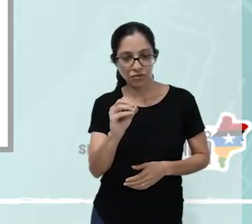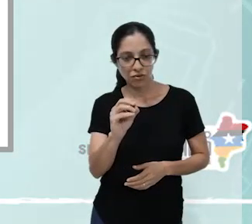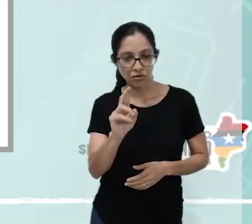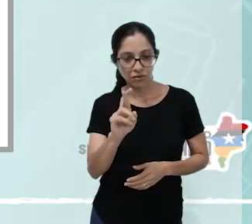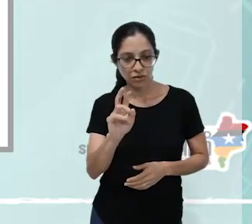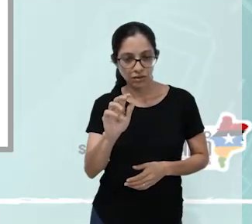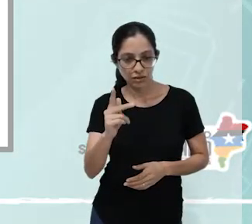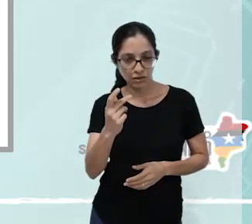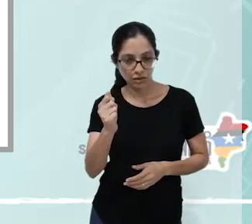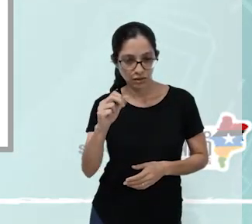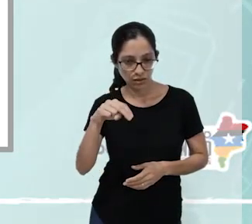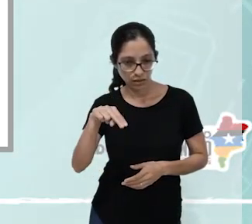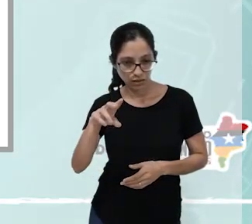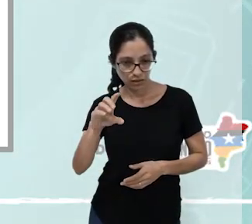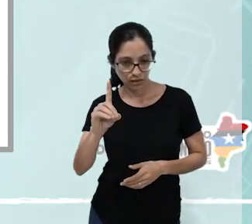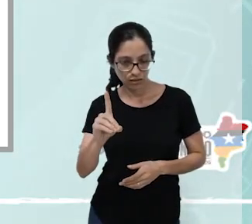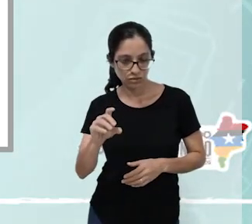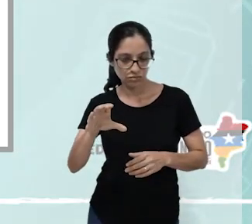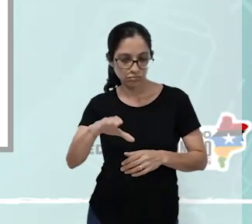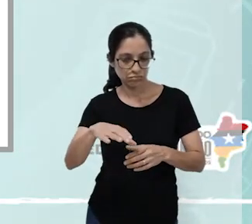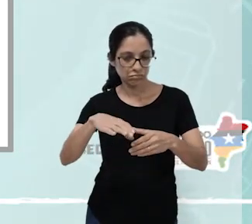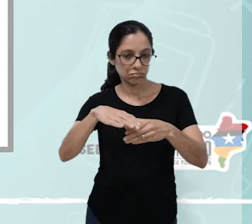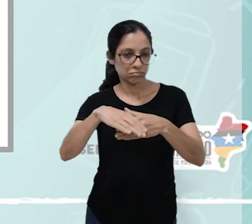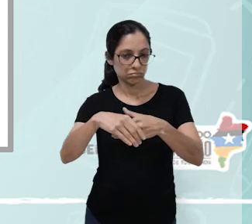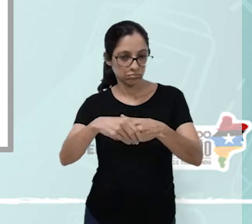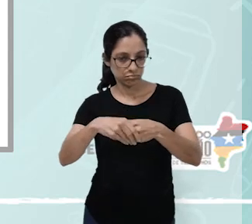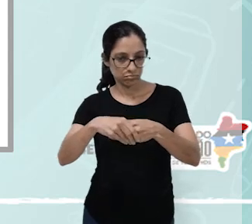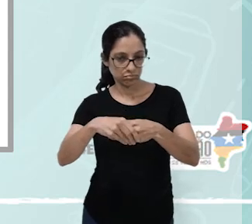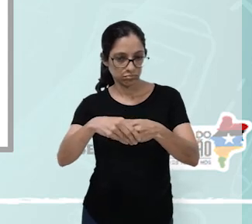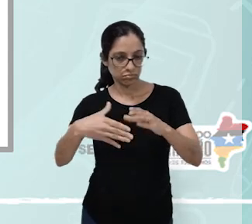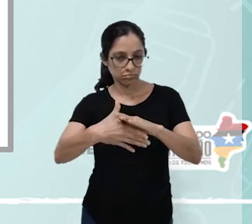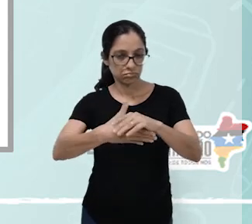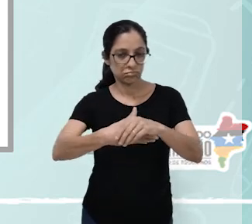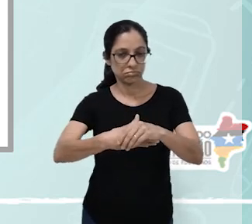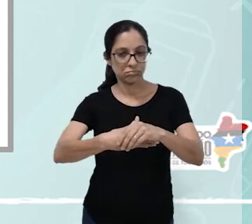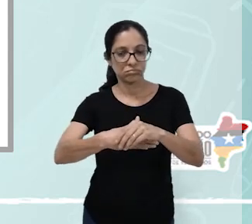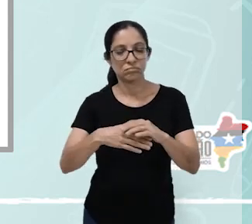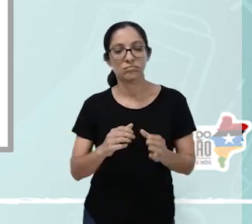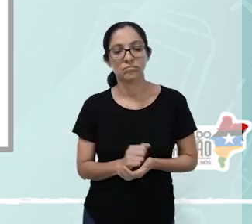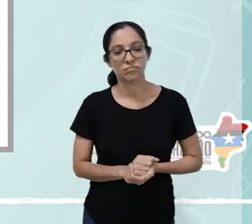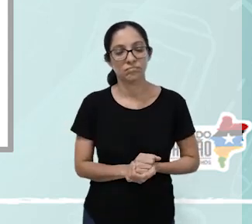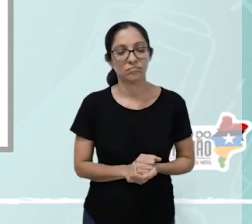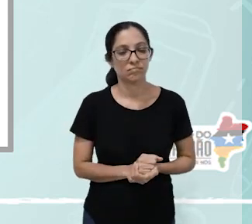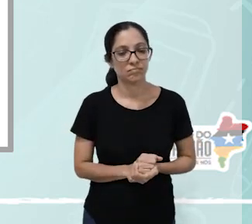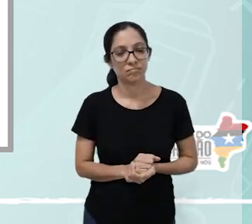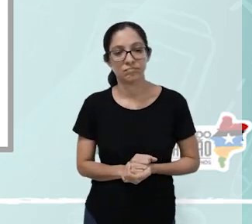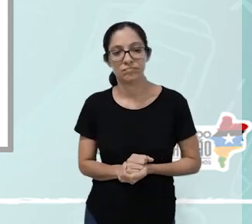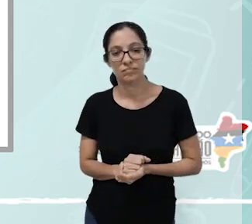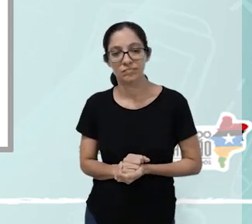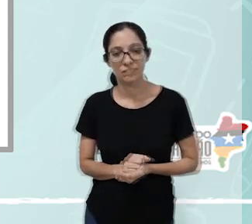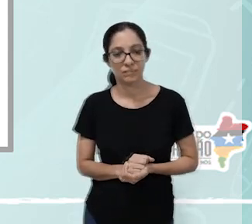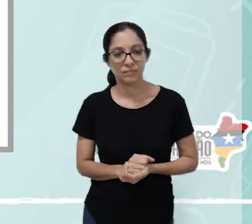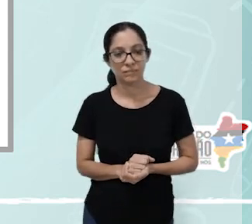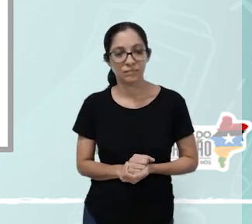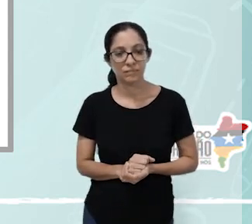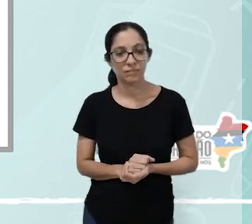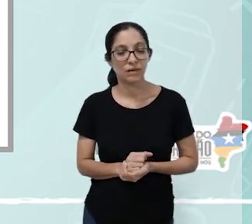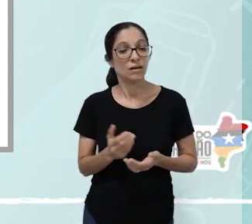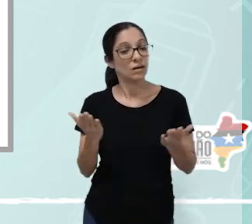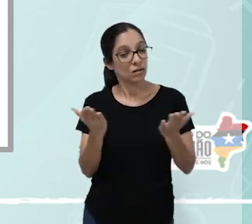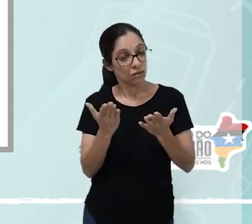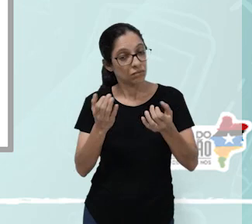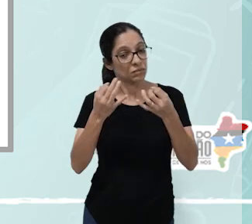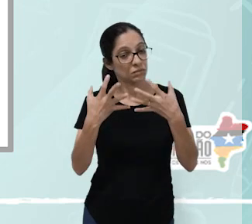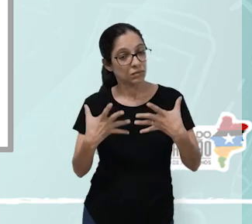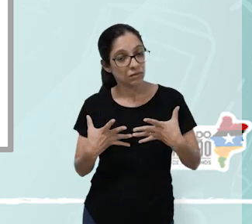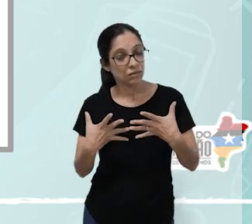são as formas de empunhadura que existem com a raquete de badminton. Vamos falar